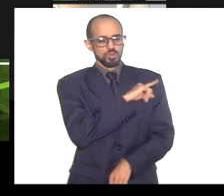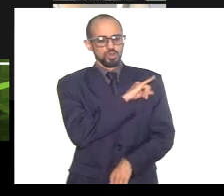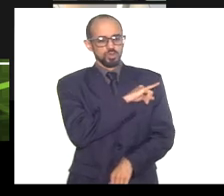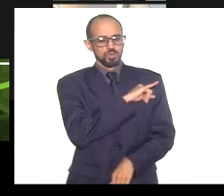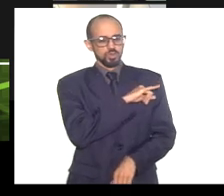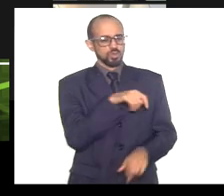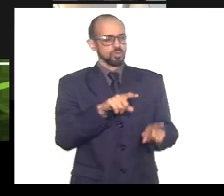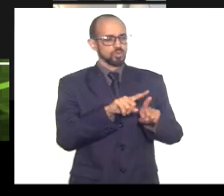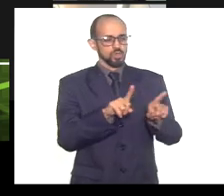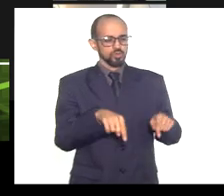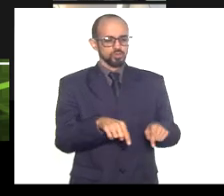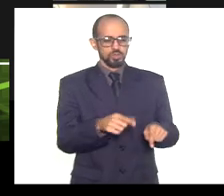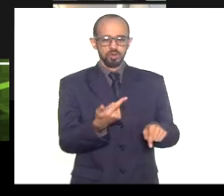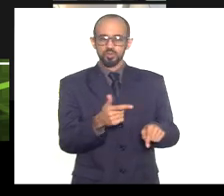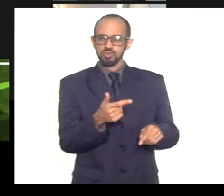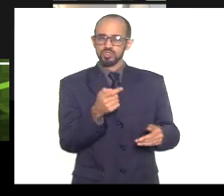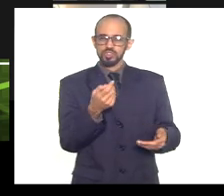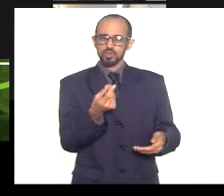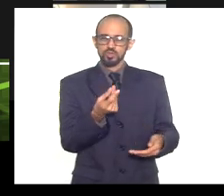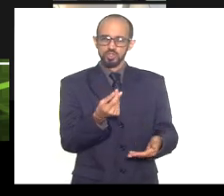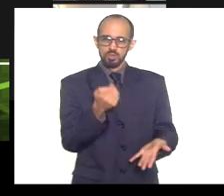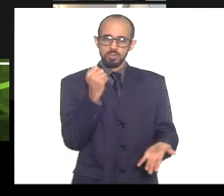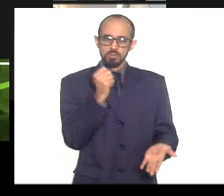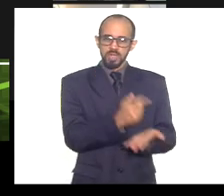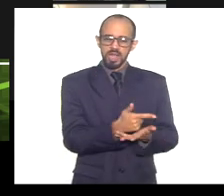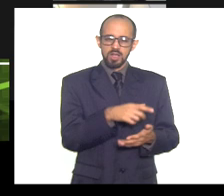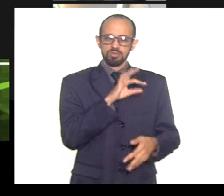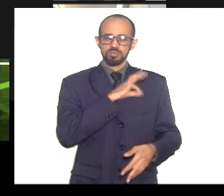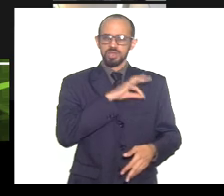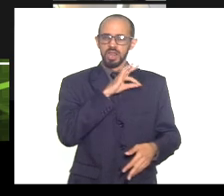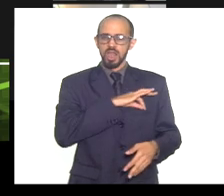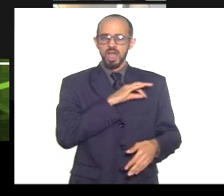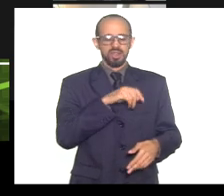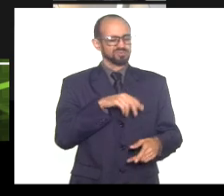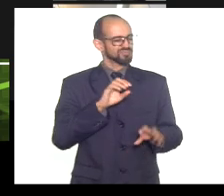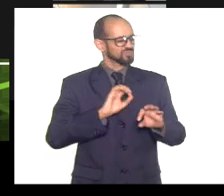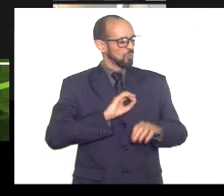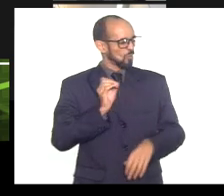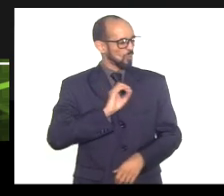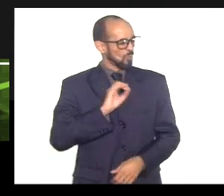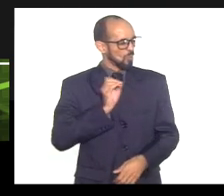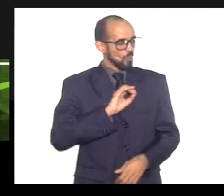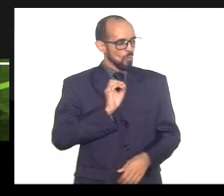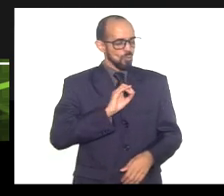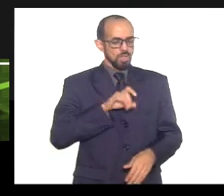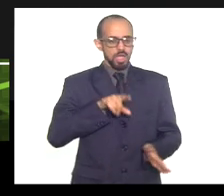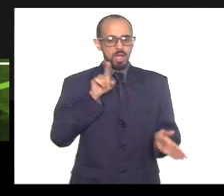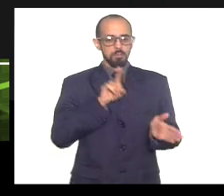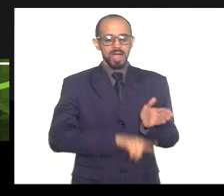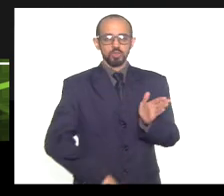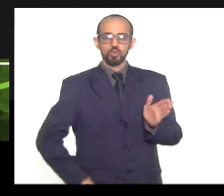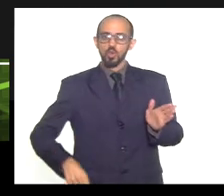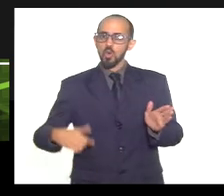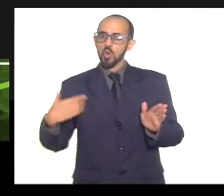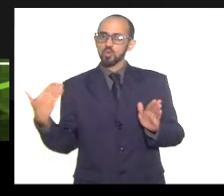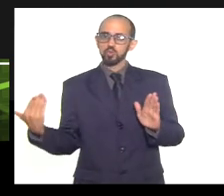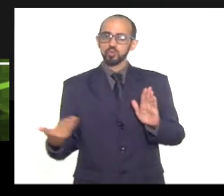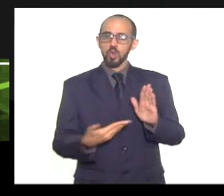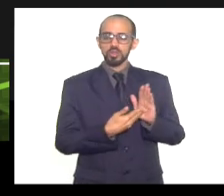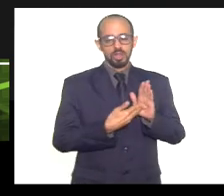sem dinheiro para pagar nada, nem funcionário, nem fornecedor, abateu de uma vez só